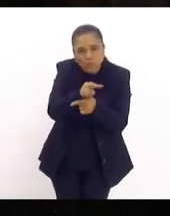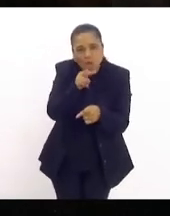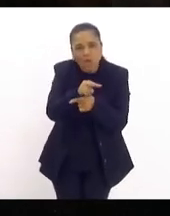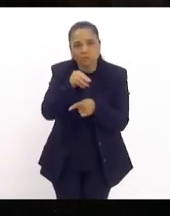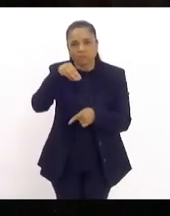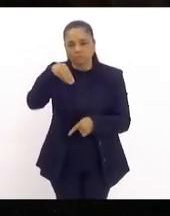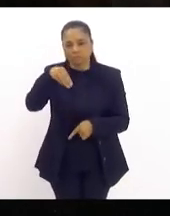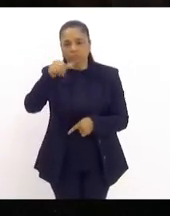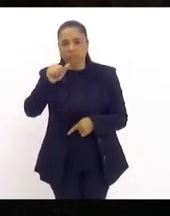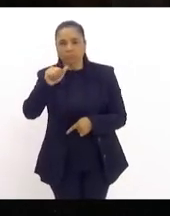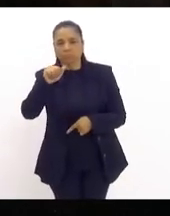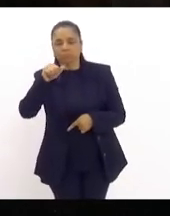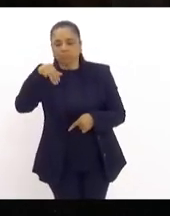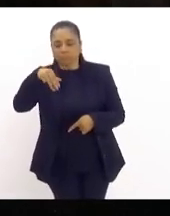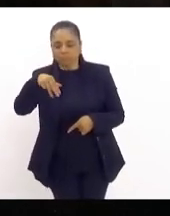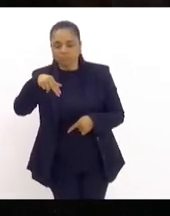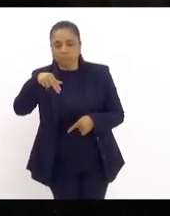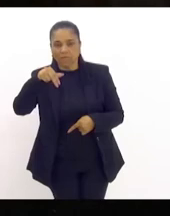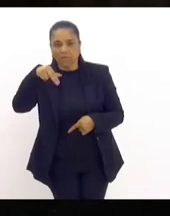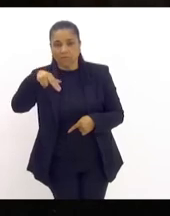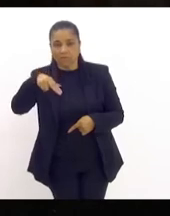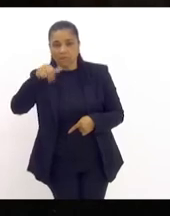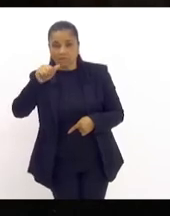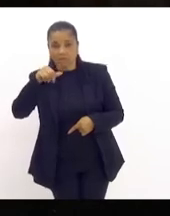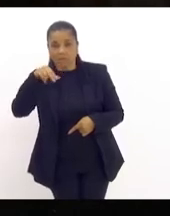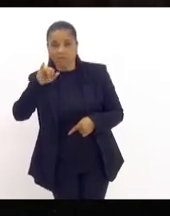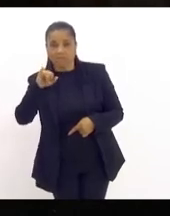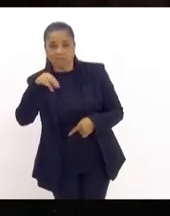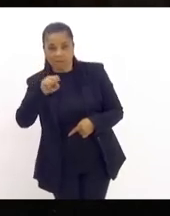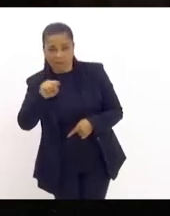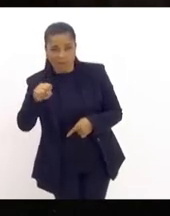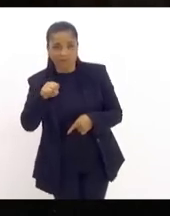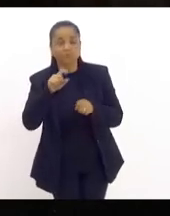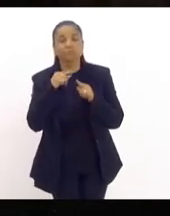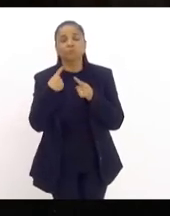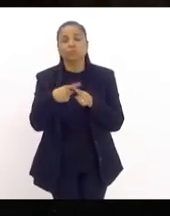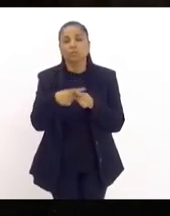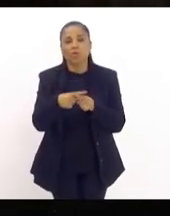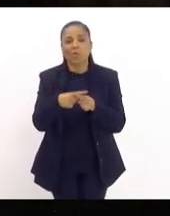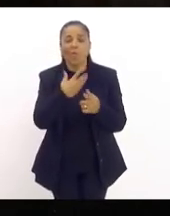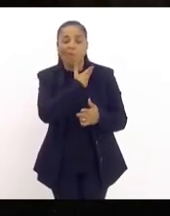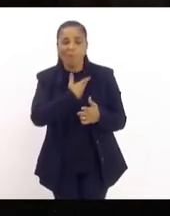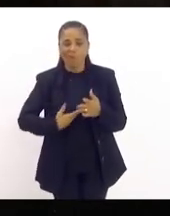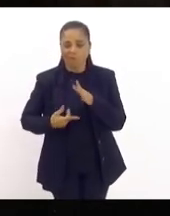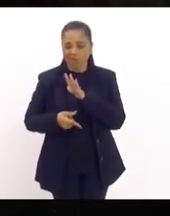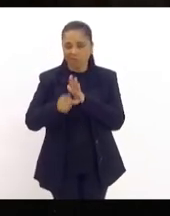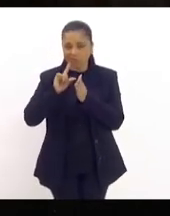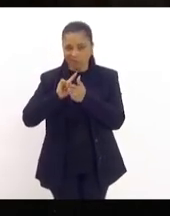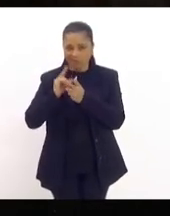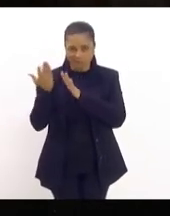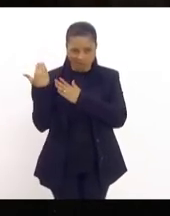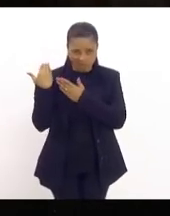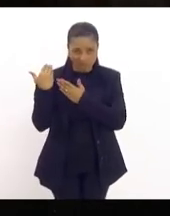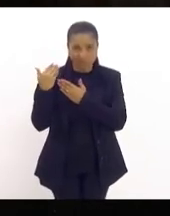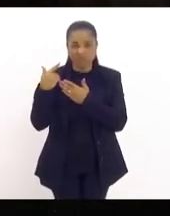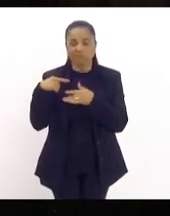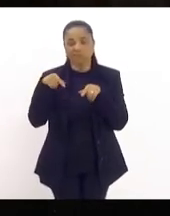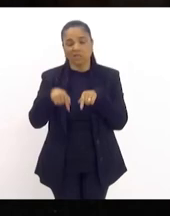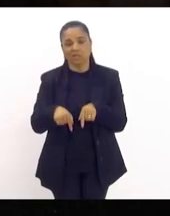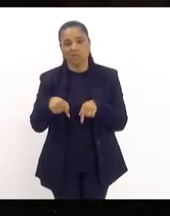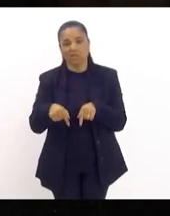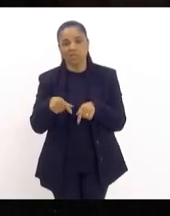e dos nossos biomas, acontece porque o governo fascista que estava instalado nesse país não deixou